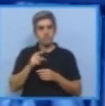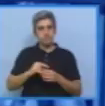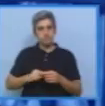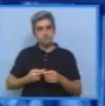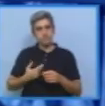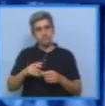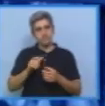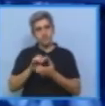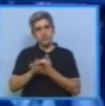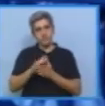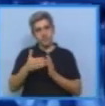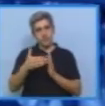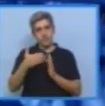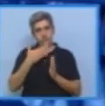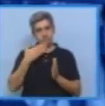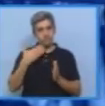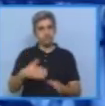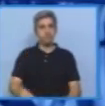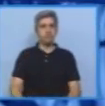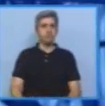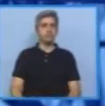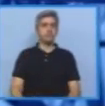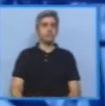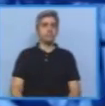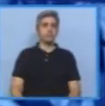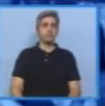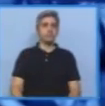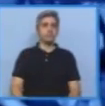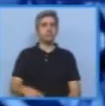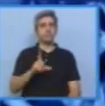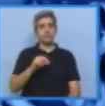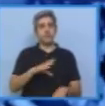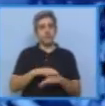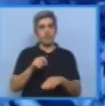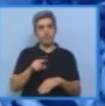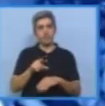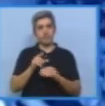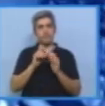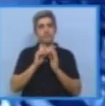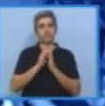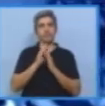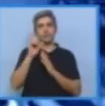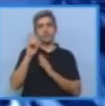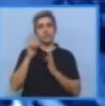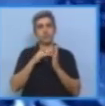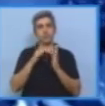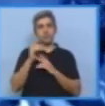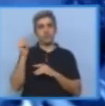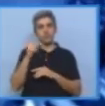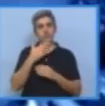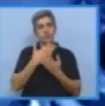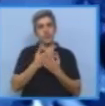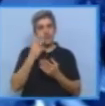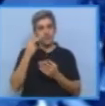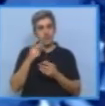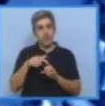uma altura em que eles casavam-se bastante cedo. E realmente também por isso Jesus é aquele que nos vem dar a vida. Não é? Na altura mais